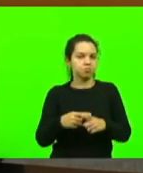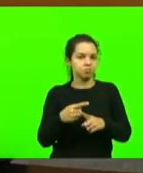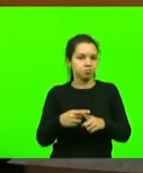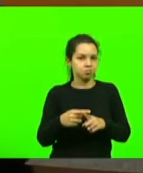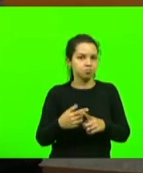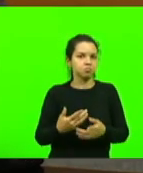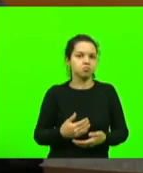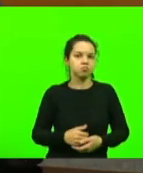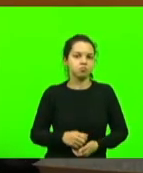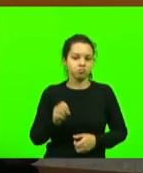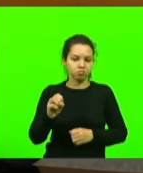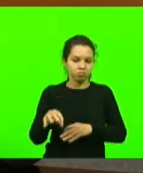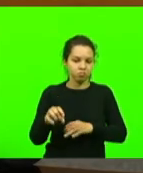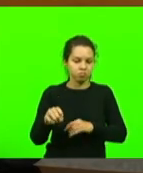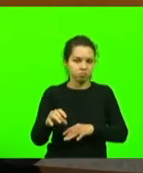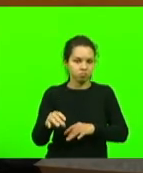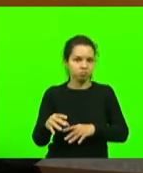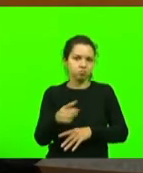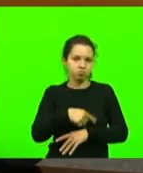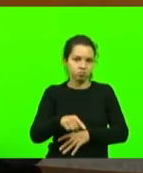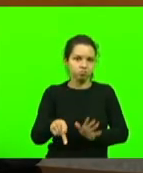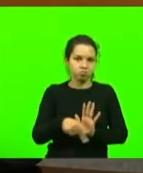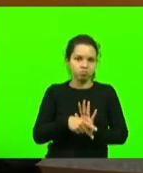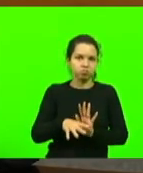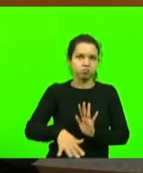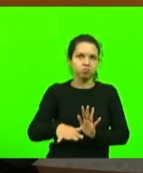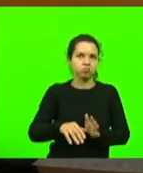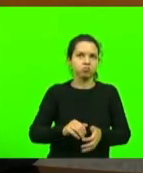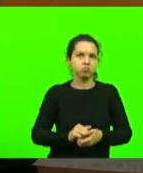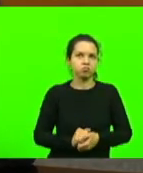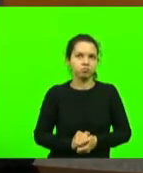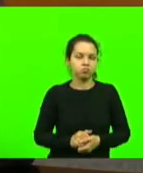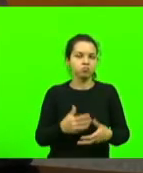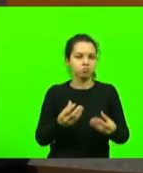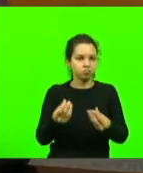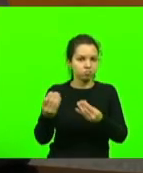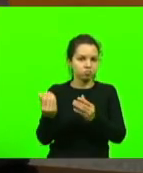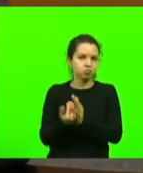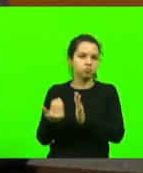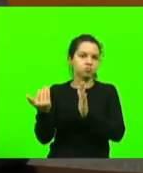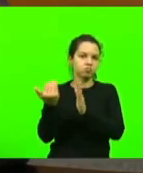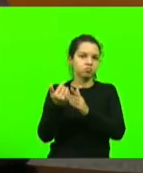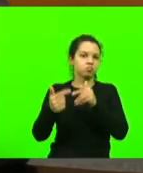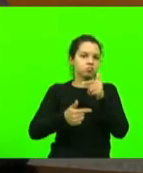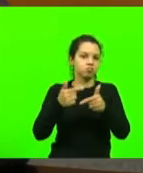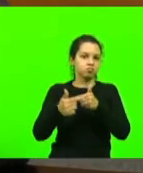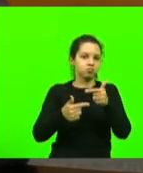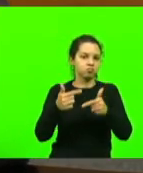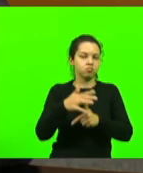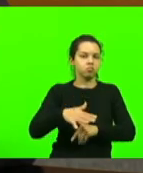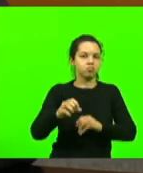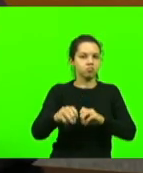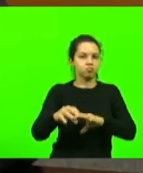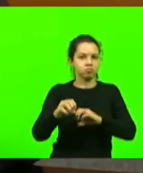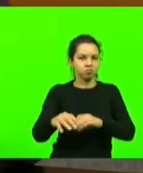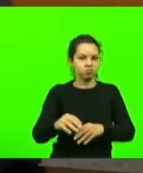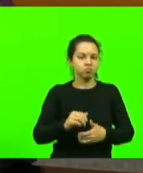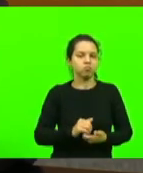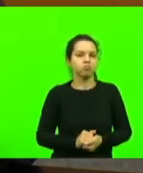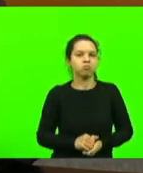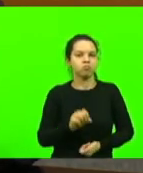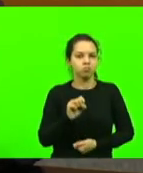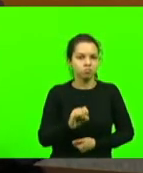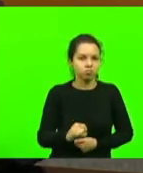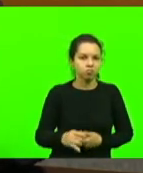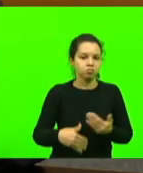porque o setor que a gente está né e a maioria é trabalhador da educação se isso